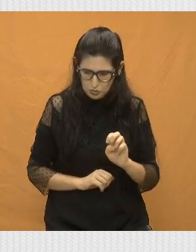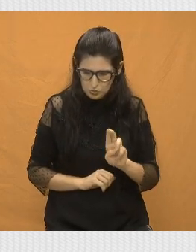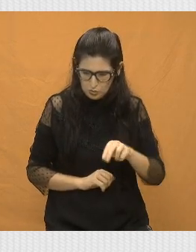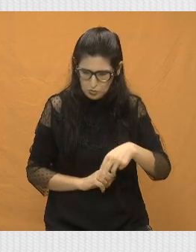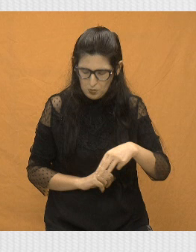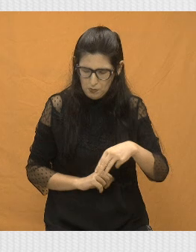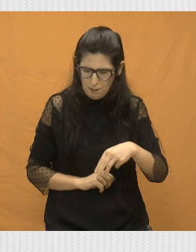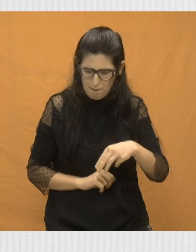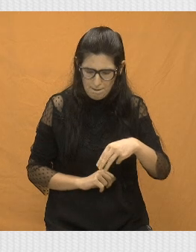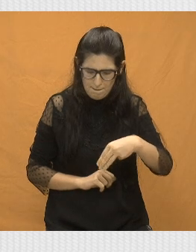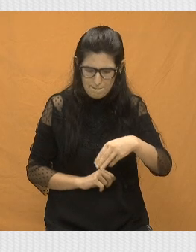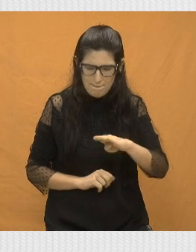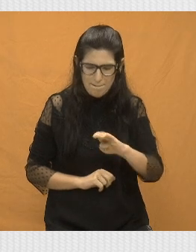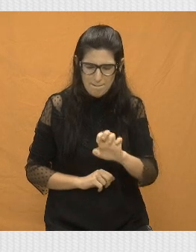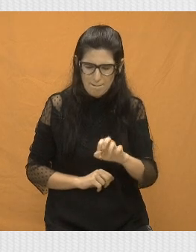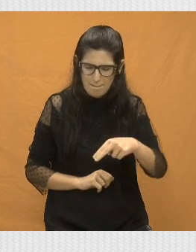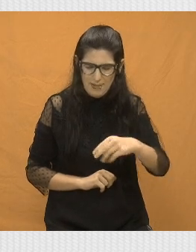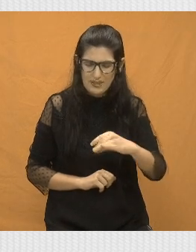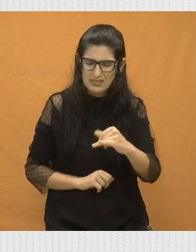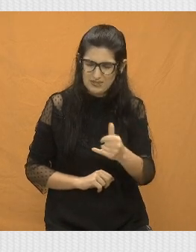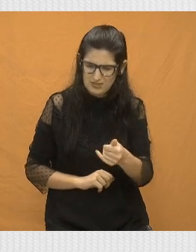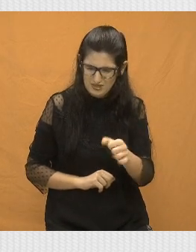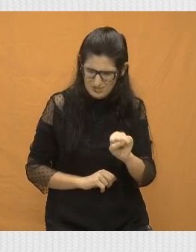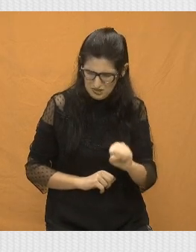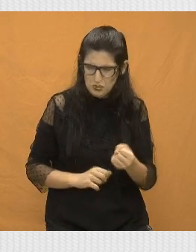pode encontrar aqui.